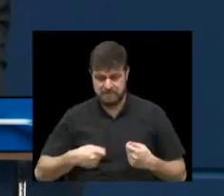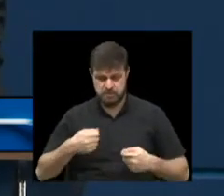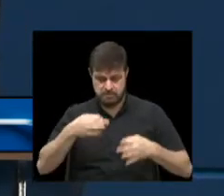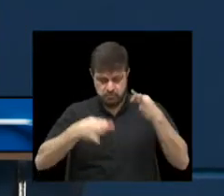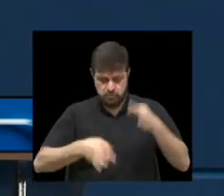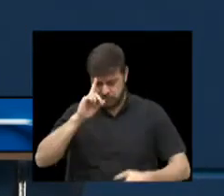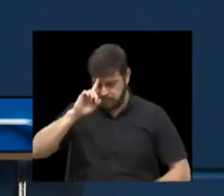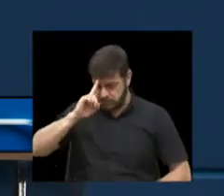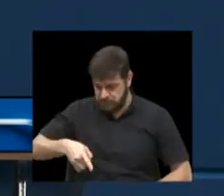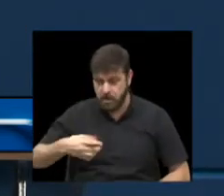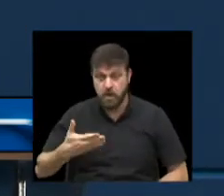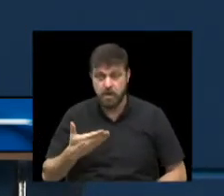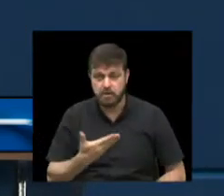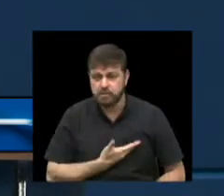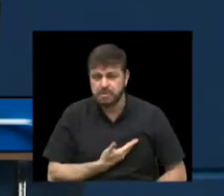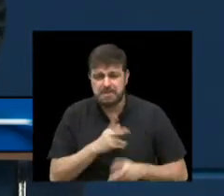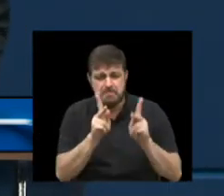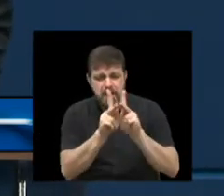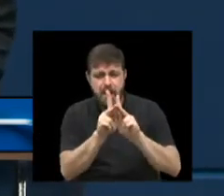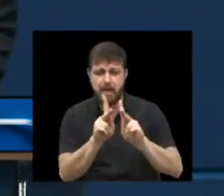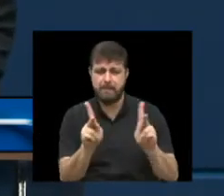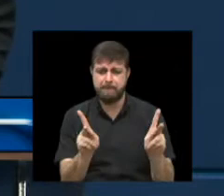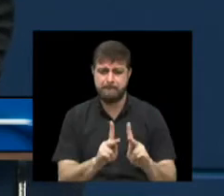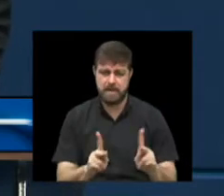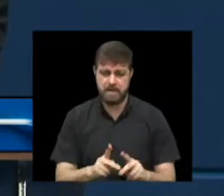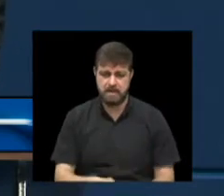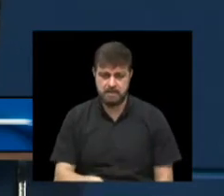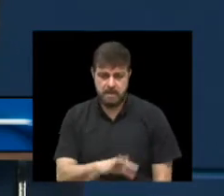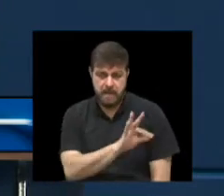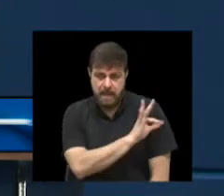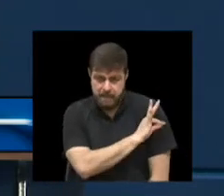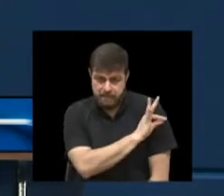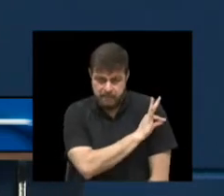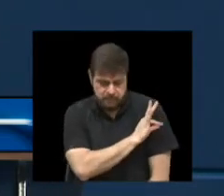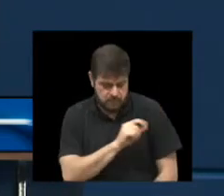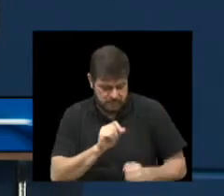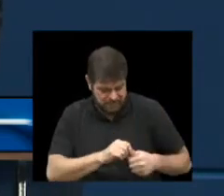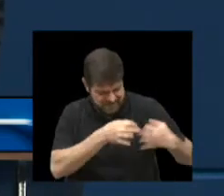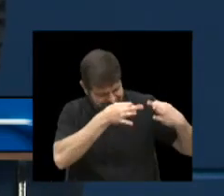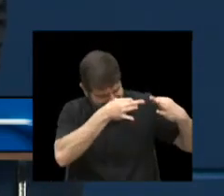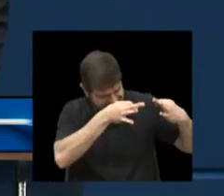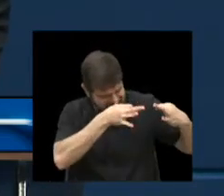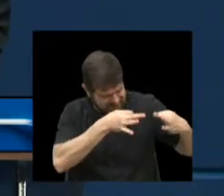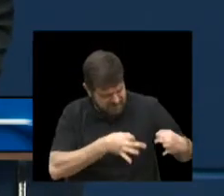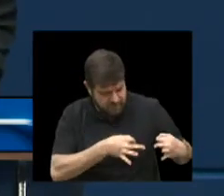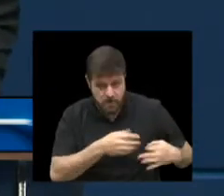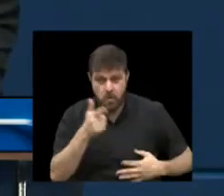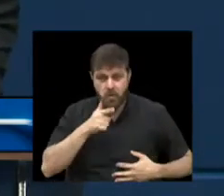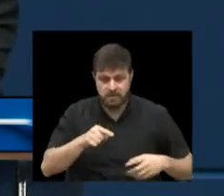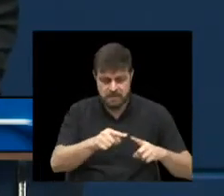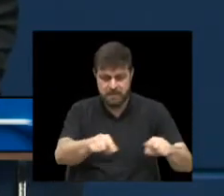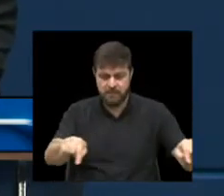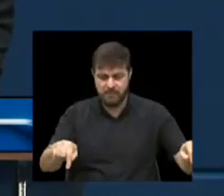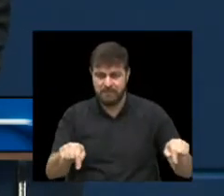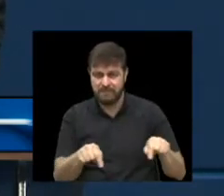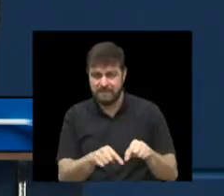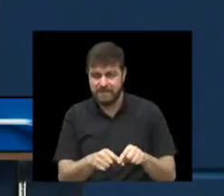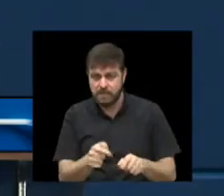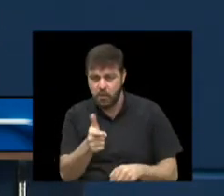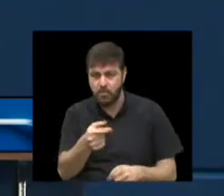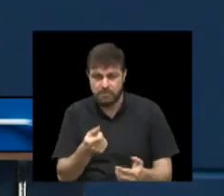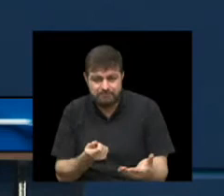forma amigável, né, do jeito que a prefeitura conduziu estes trabalhos, eu quero, de uma forma toda